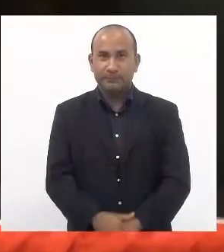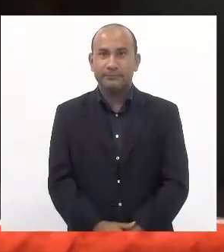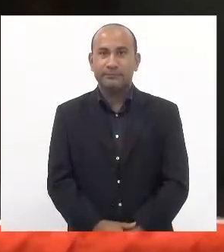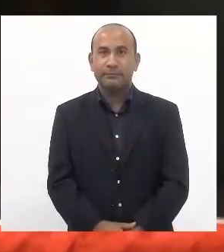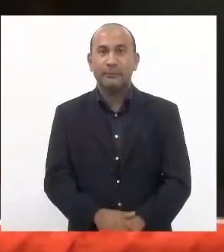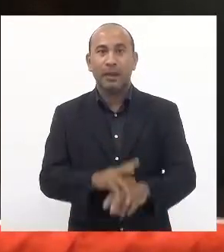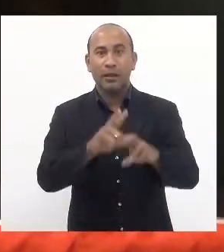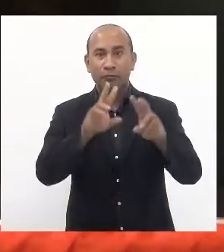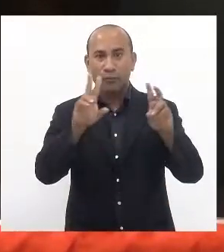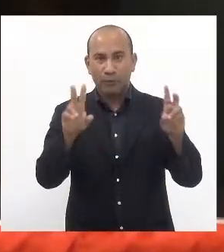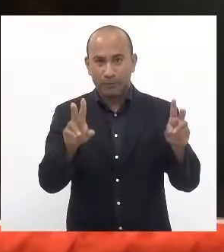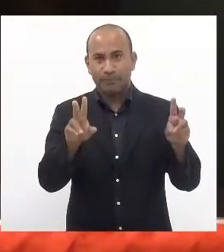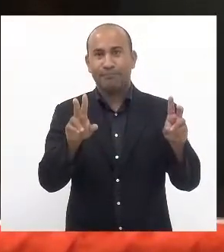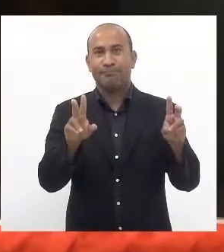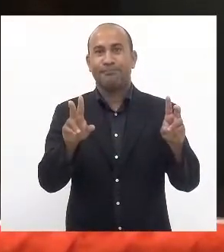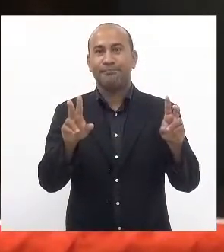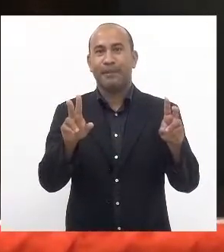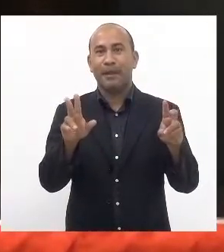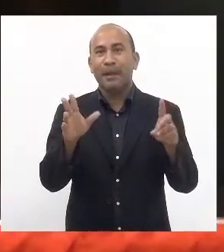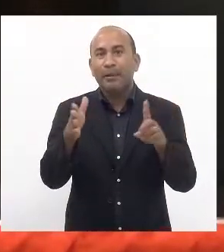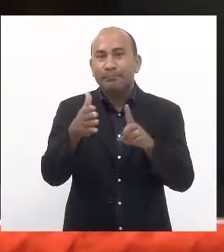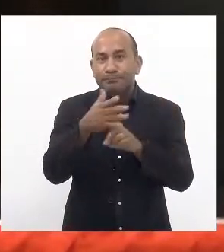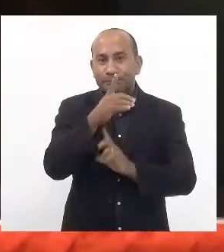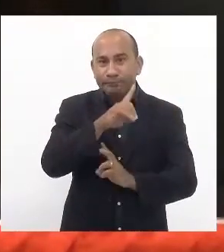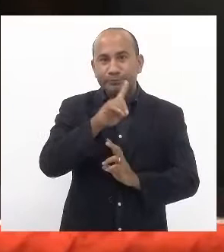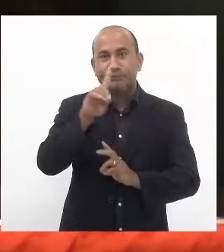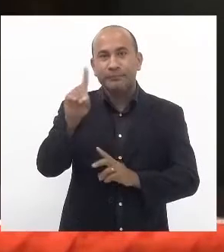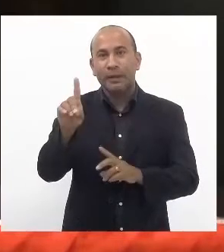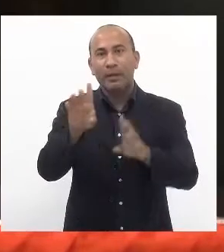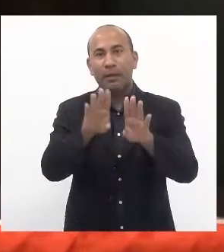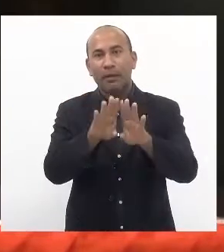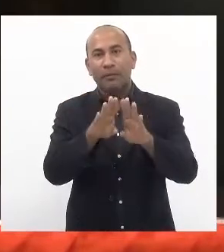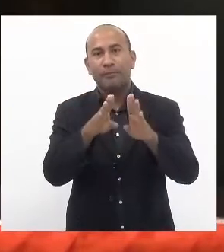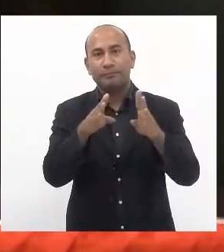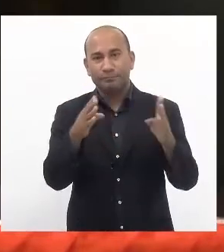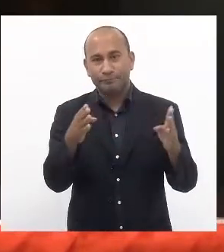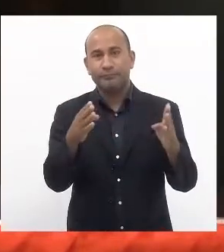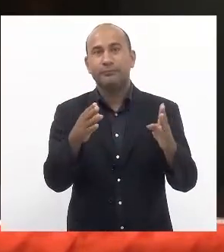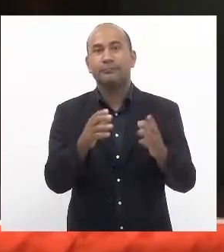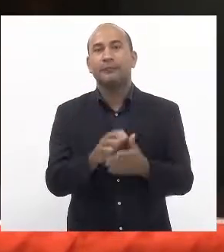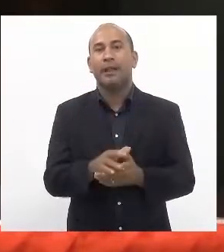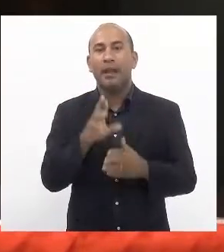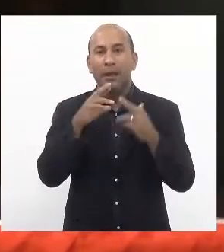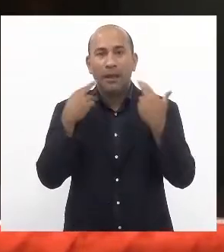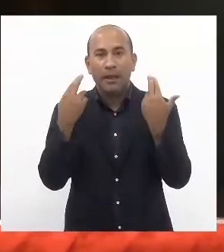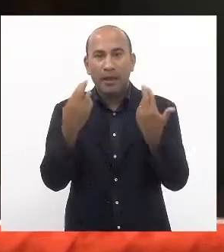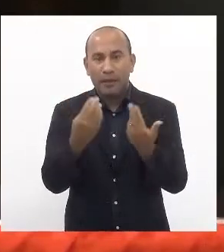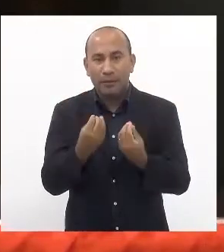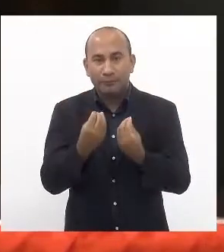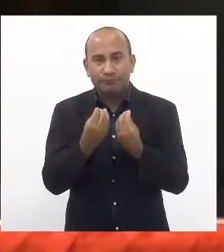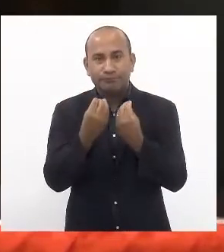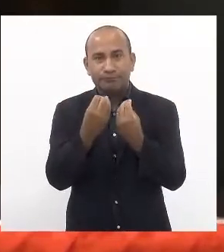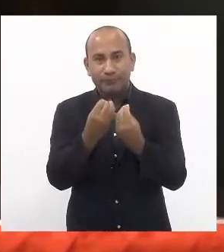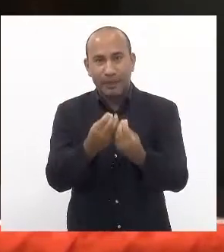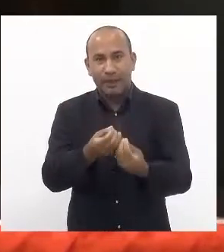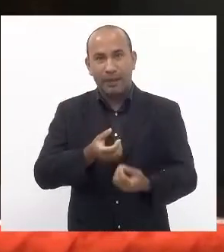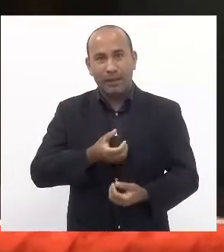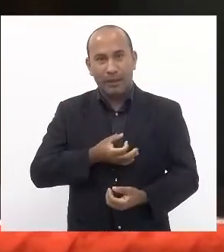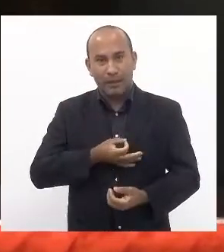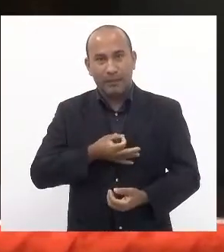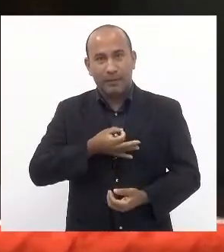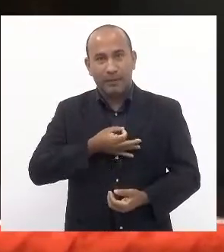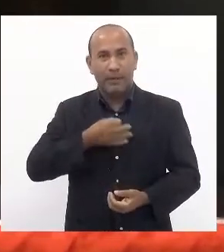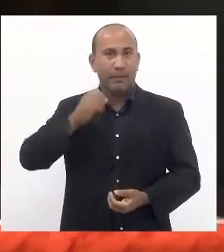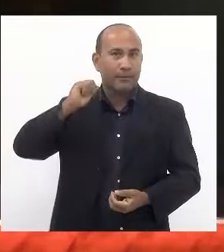Sobre a proteção de Deus, declaro aberta a solenidade de entrega de medalha Tiradentes